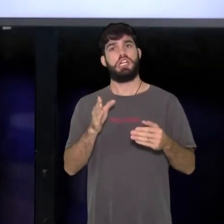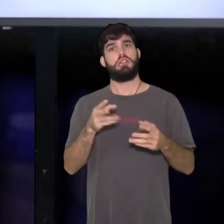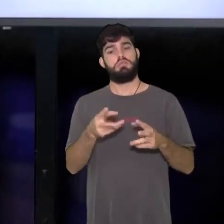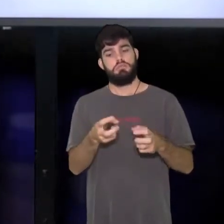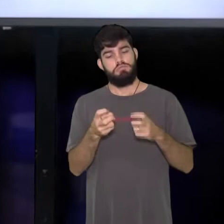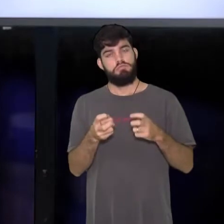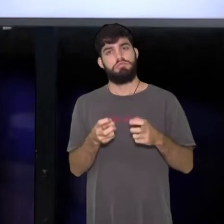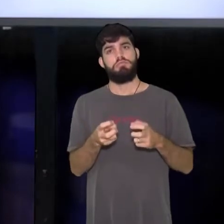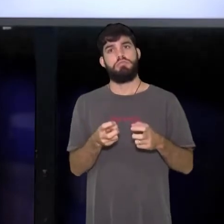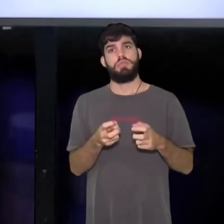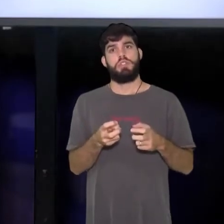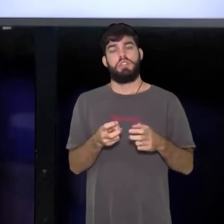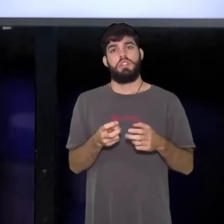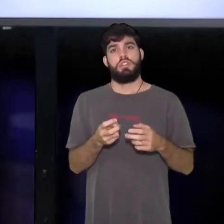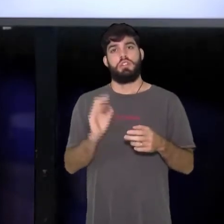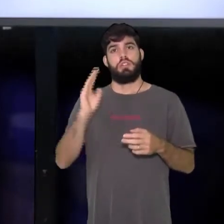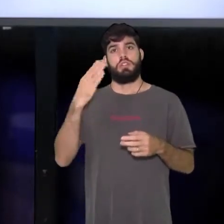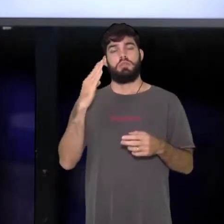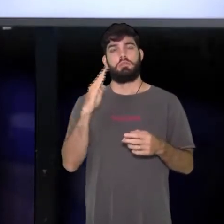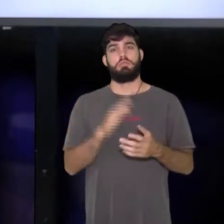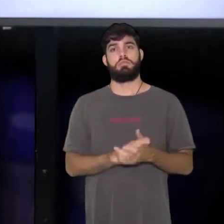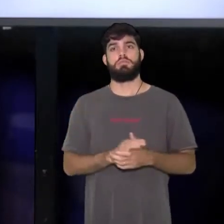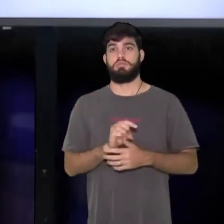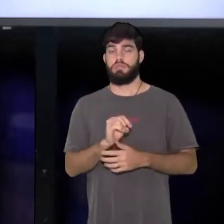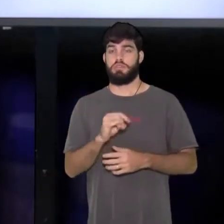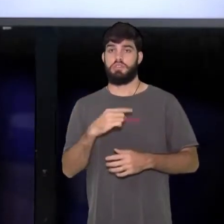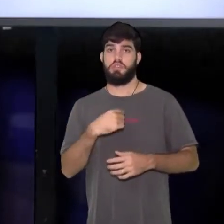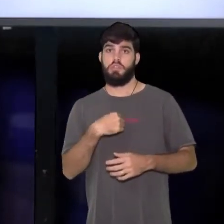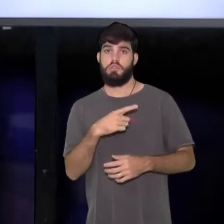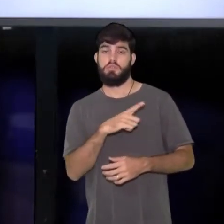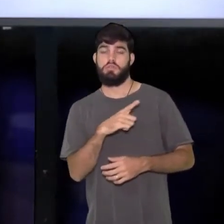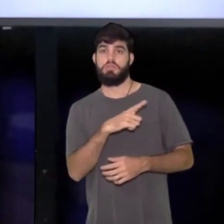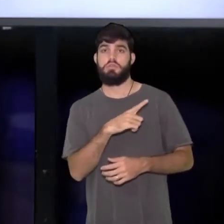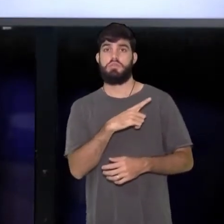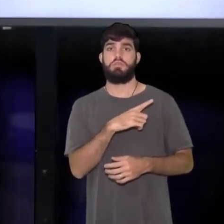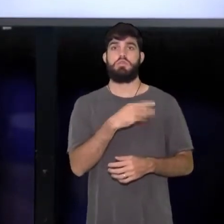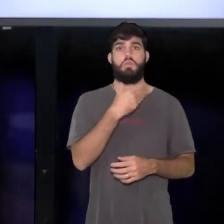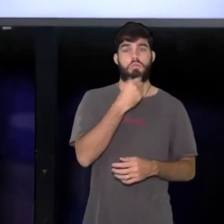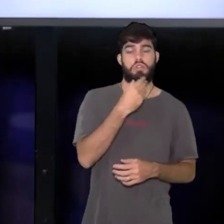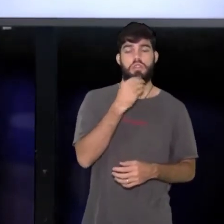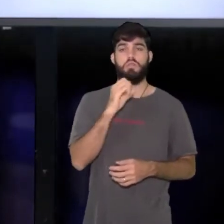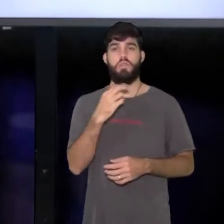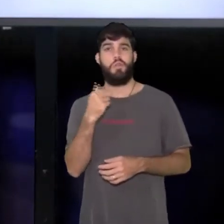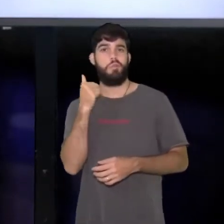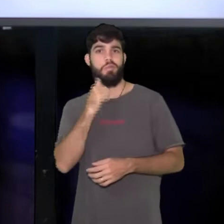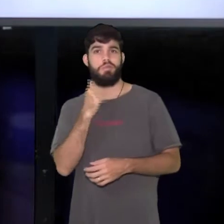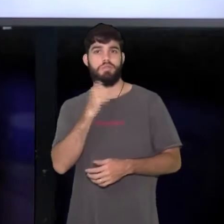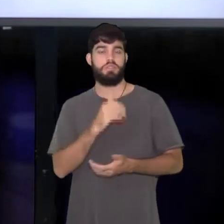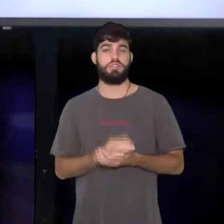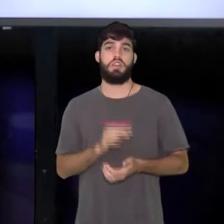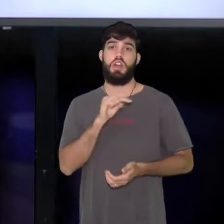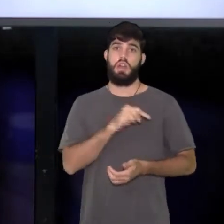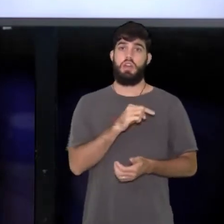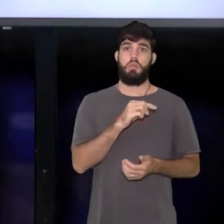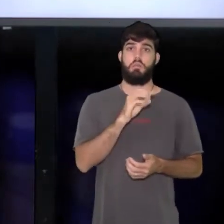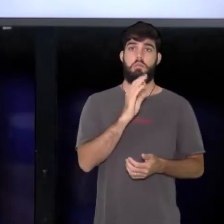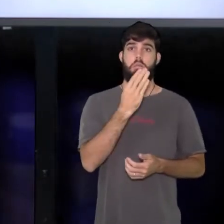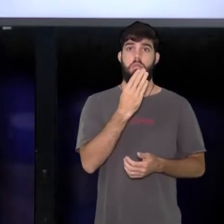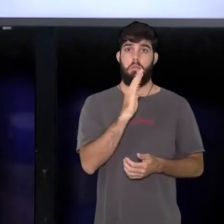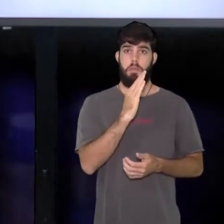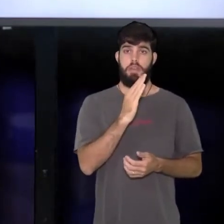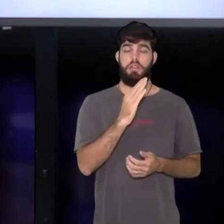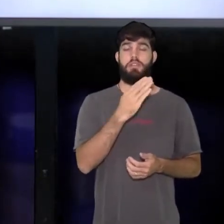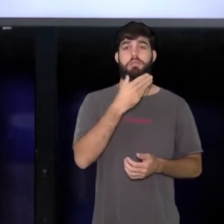que se trata de um banheiro, e aí se eu tenho a plaquinha do menininho ou da menininha, eu tenho banheiro masculino